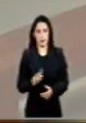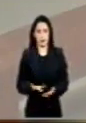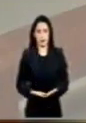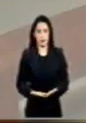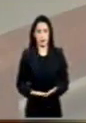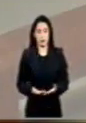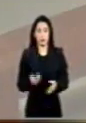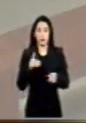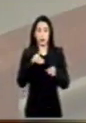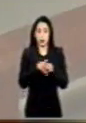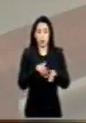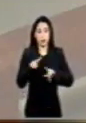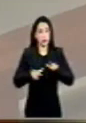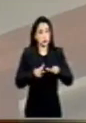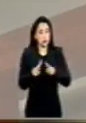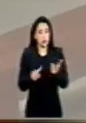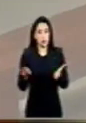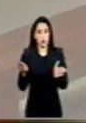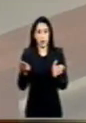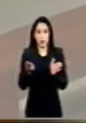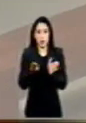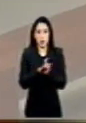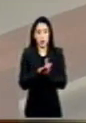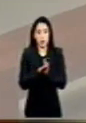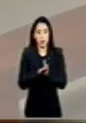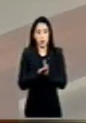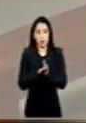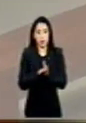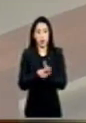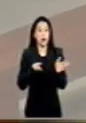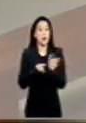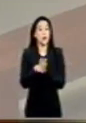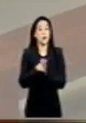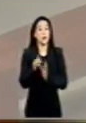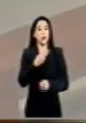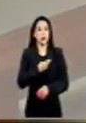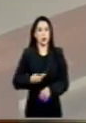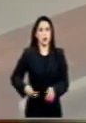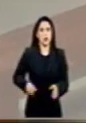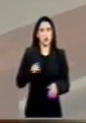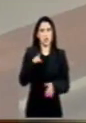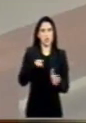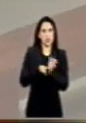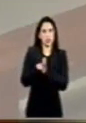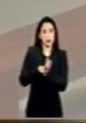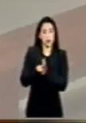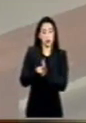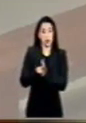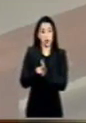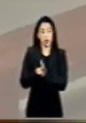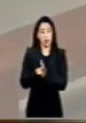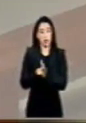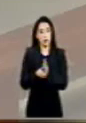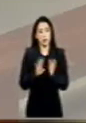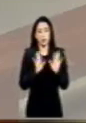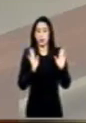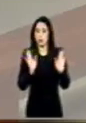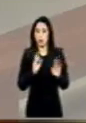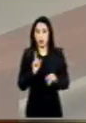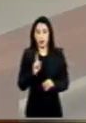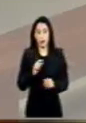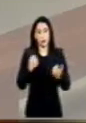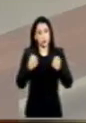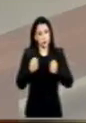Dentro das suas atribuições, chega no gabinete do ministro e pergunte se o ministro está sendo alvo de investigação, porque se ele estiver sendo alvo, ele não vai fazer aquela varredura. Não, ele tem que cumprir a